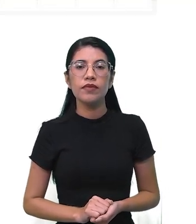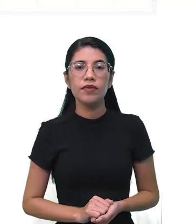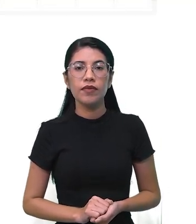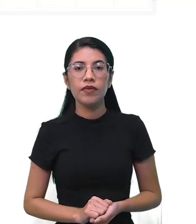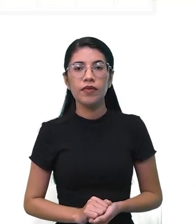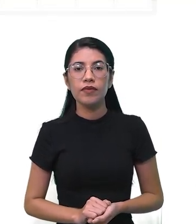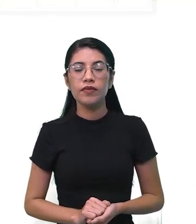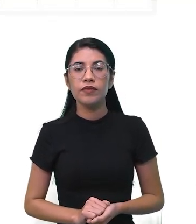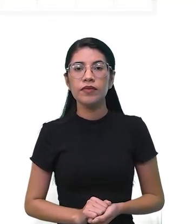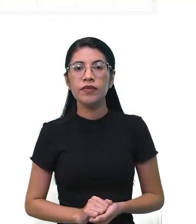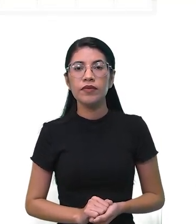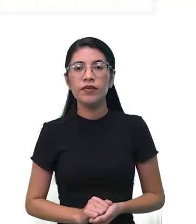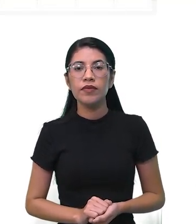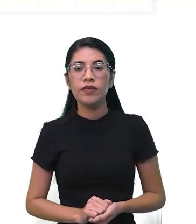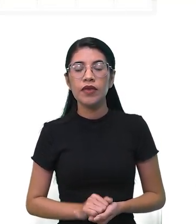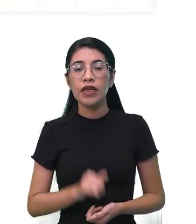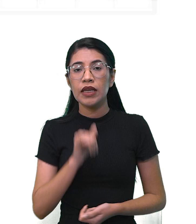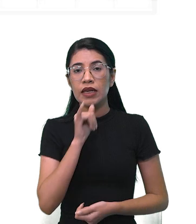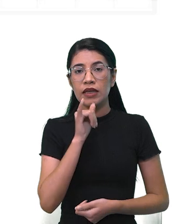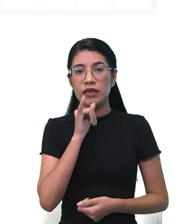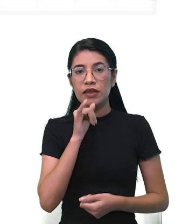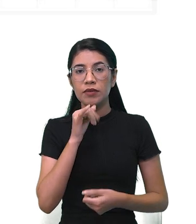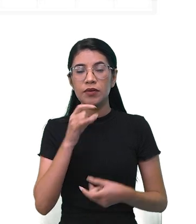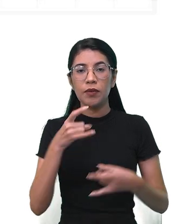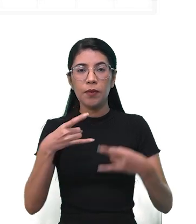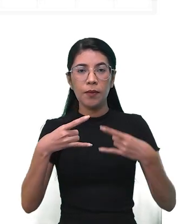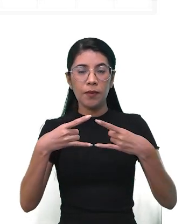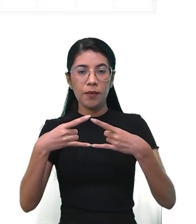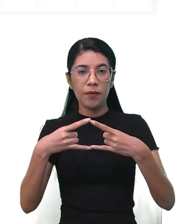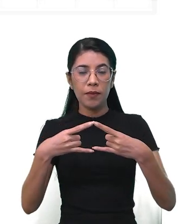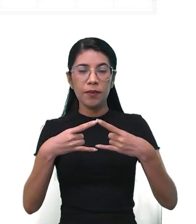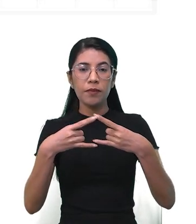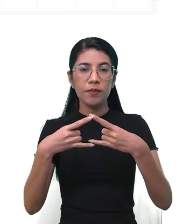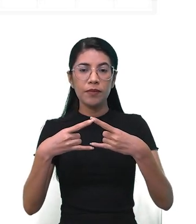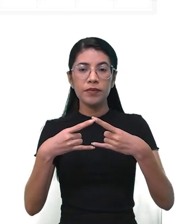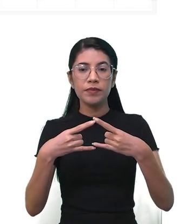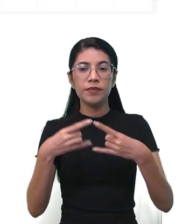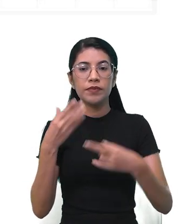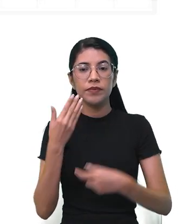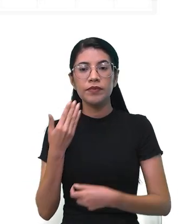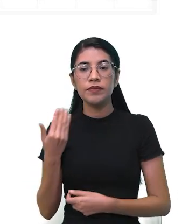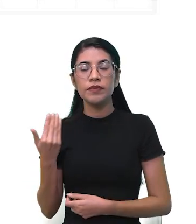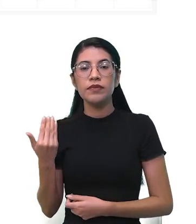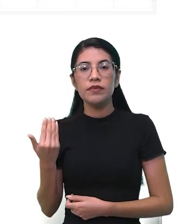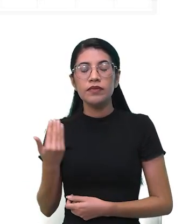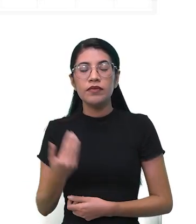exemplo, um pentágono. Vou desenhar aqui.